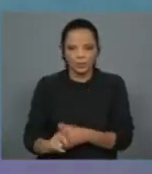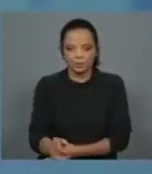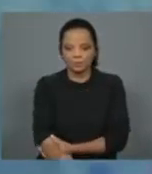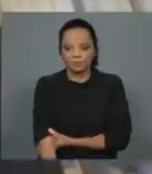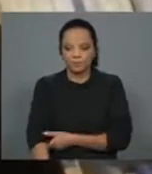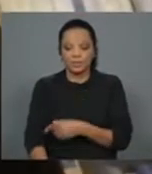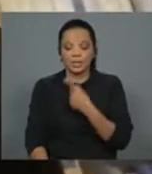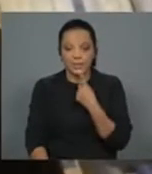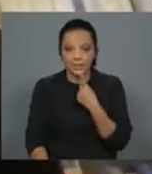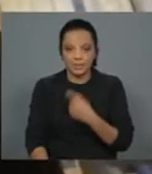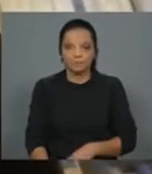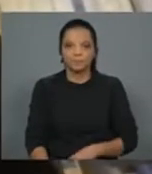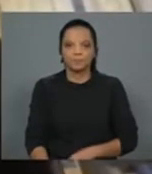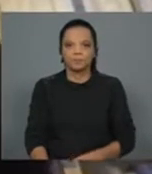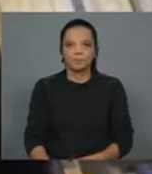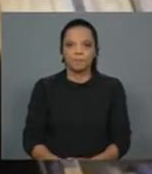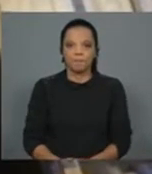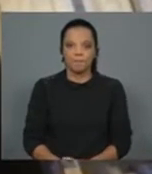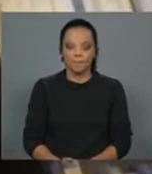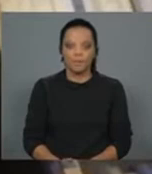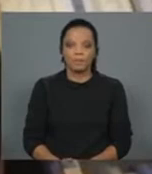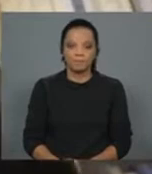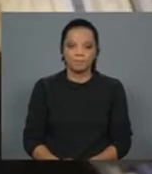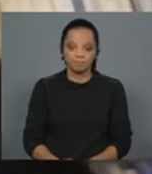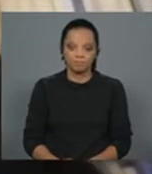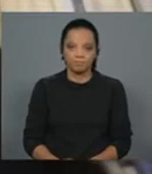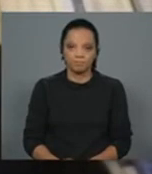seja, temos o perigo,